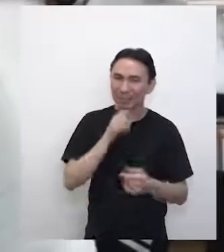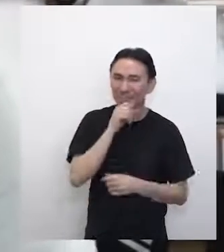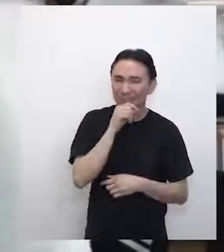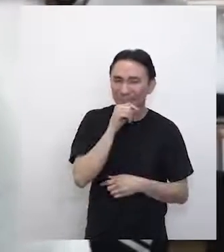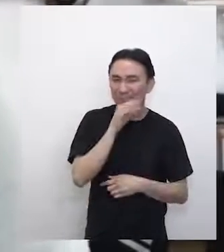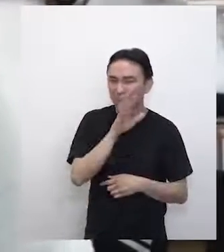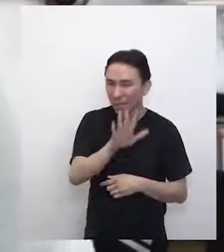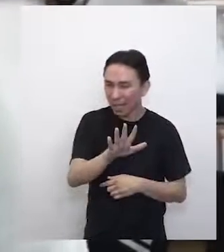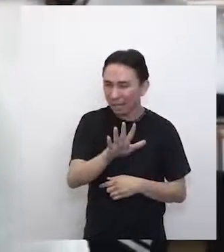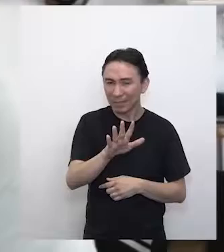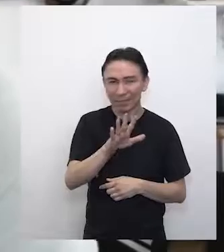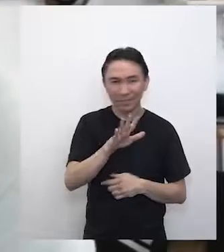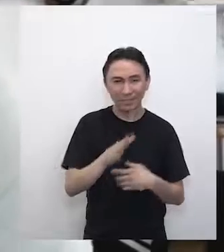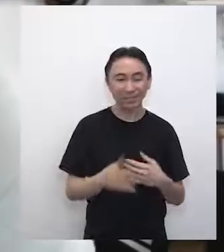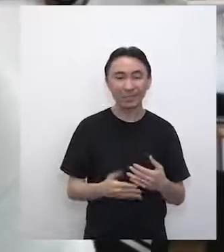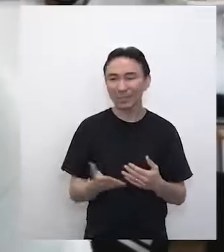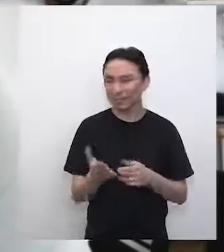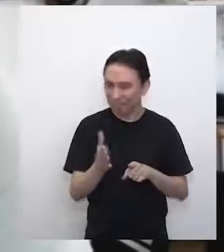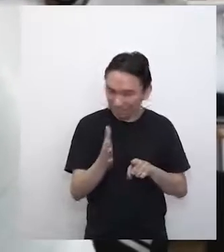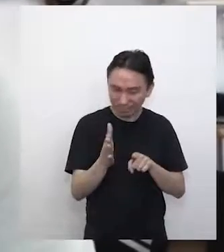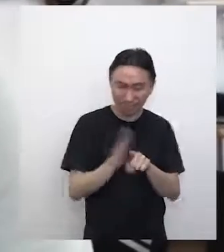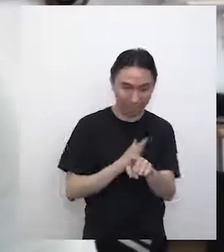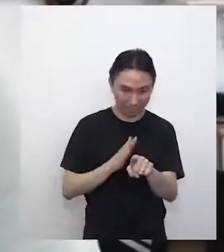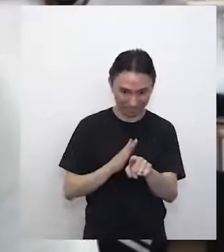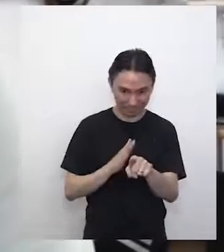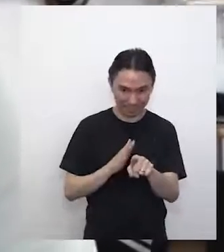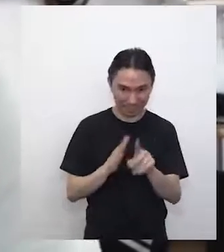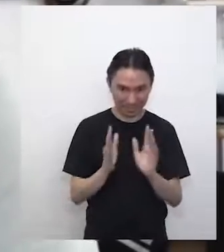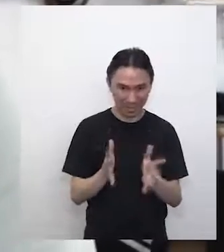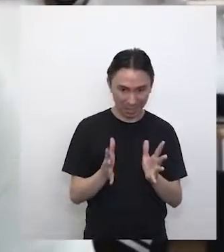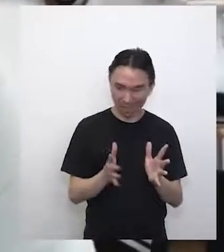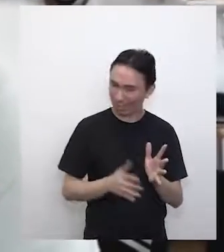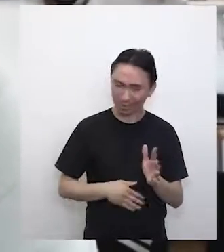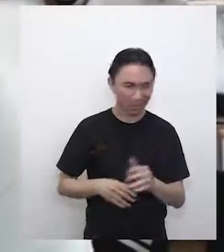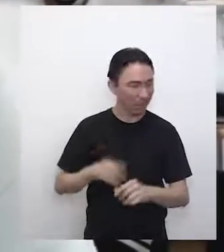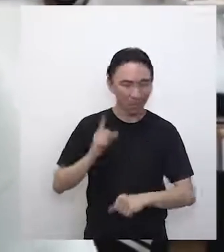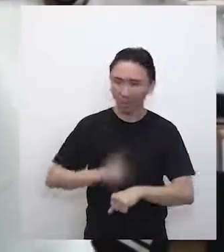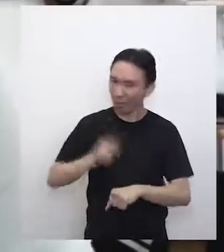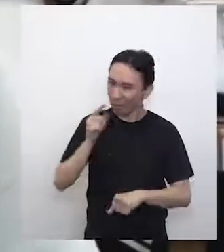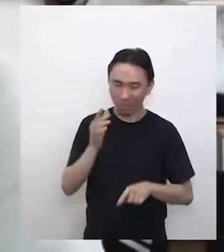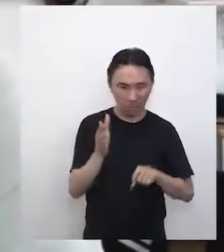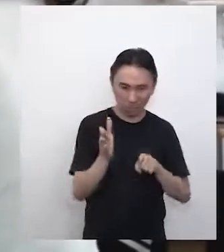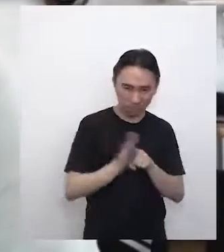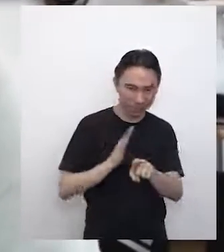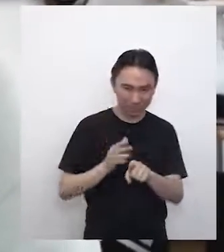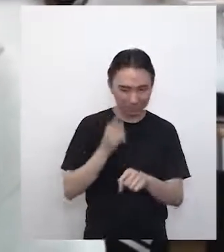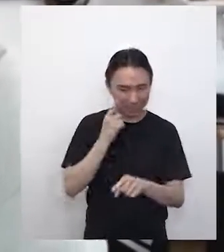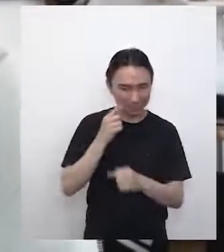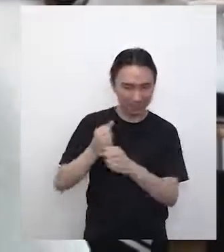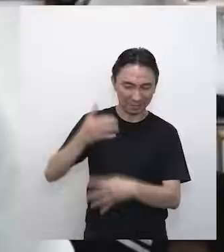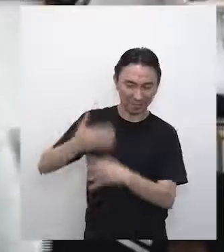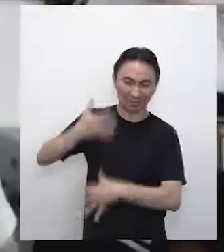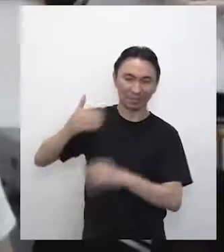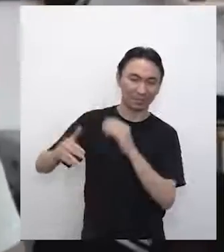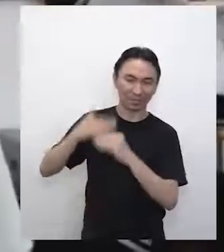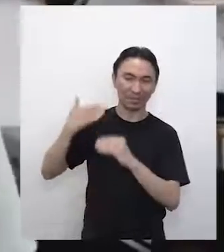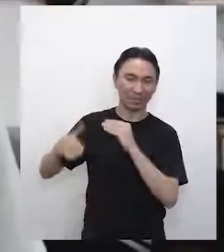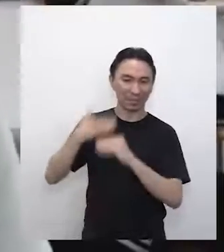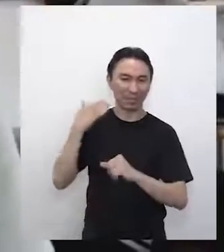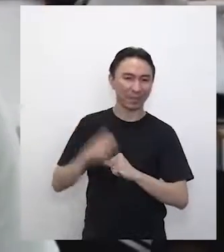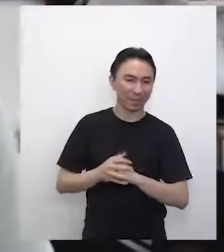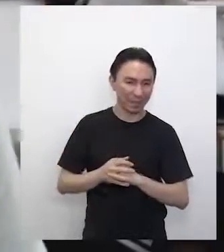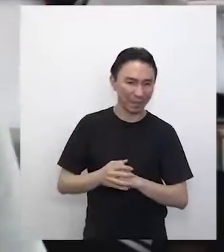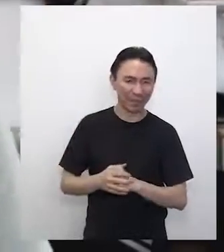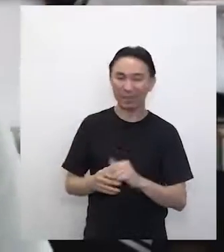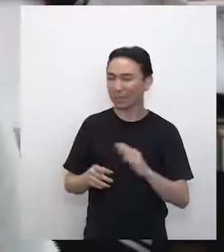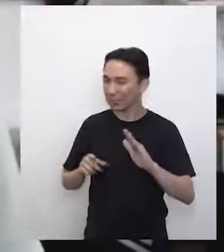saber de vocês primeiro. Nossa primeira interação já começa logo de cara, né? Passa o slide aí. Vocês